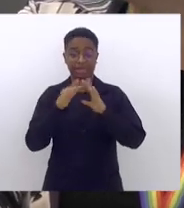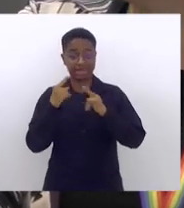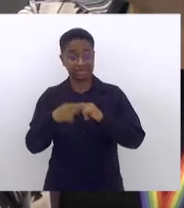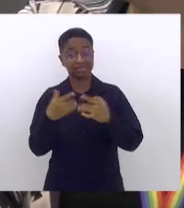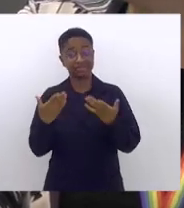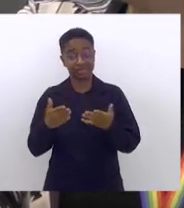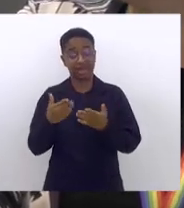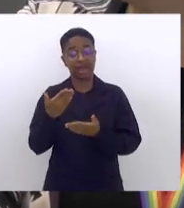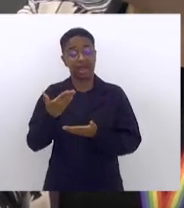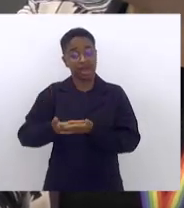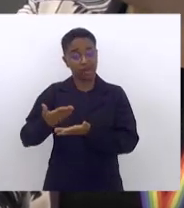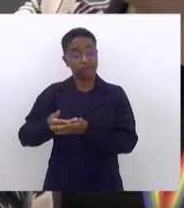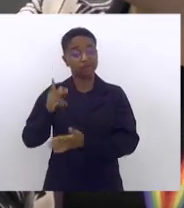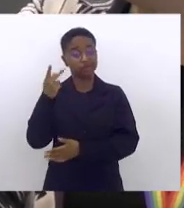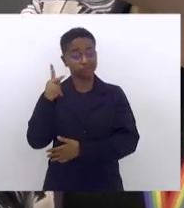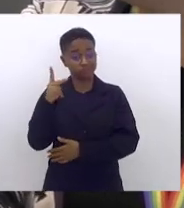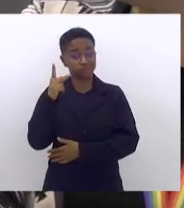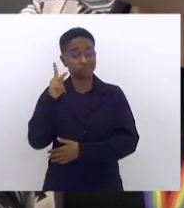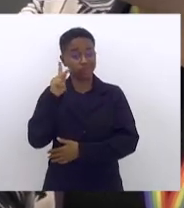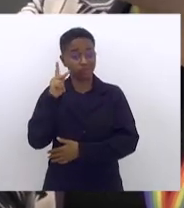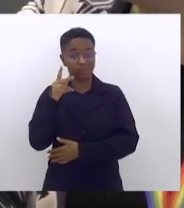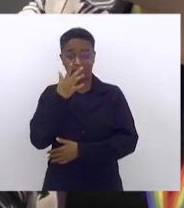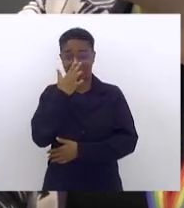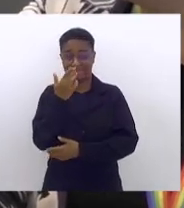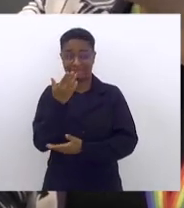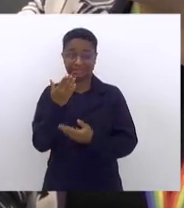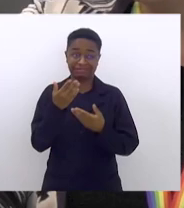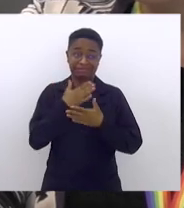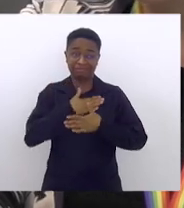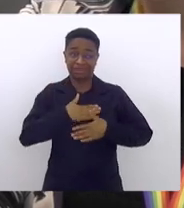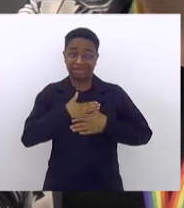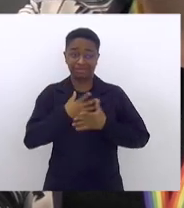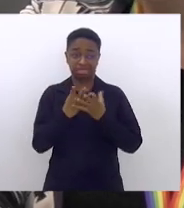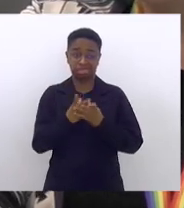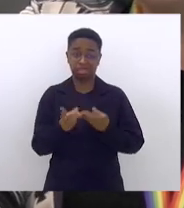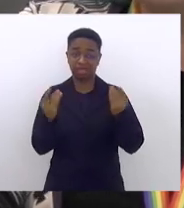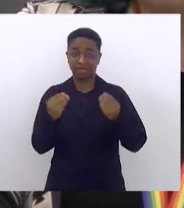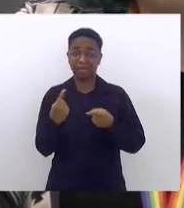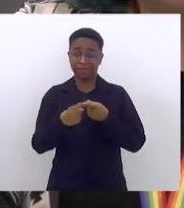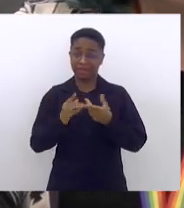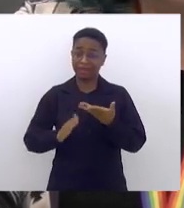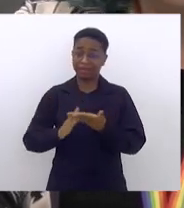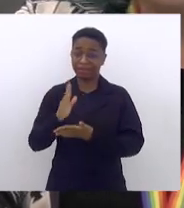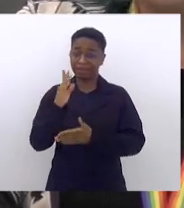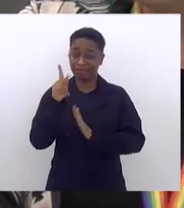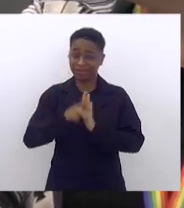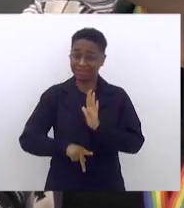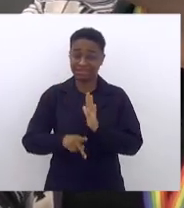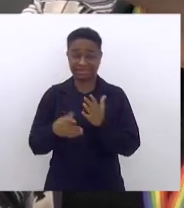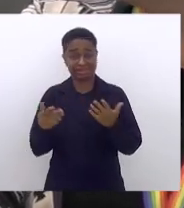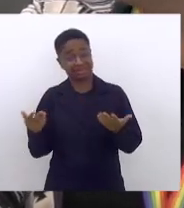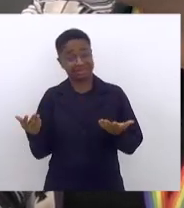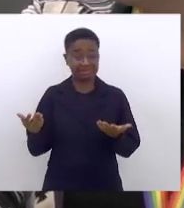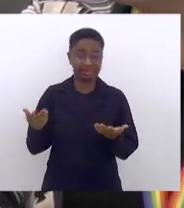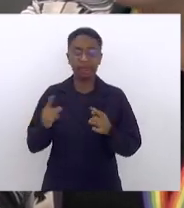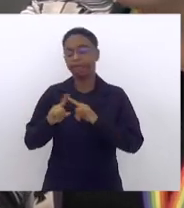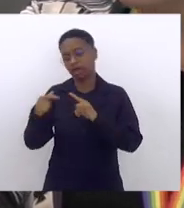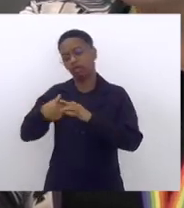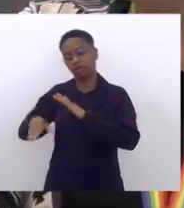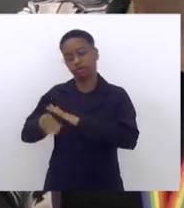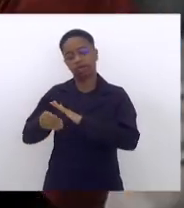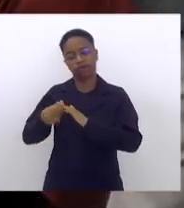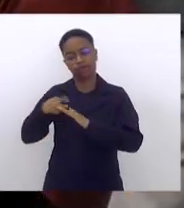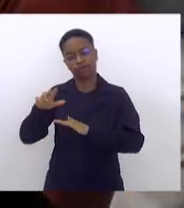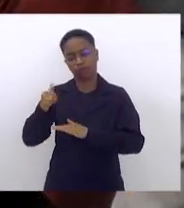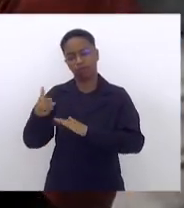uma aula de história que é quase um estraga-prazer, né? A deputada está aprovando o projeto agora. Mas eu vou fazer emendinha. Eu vou